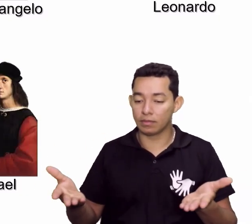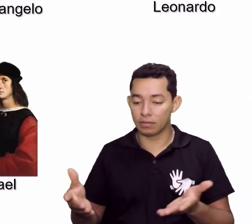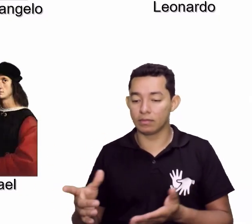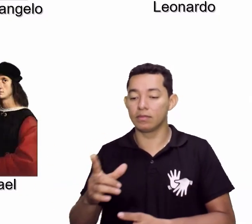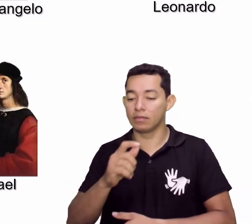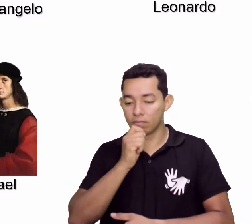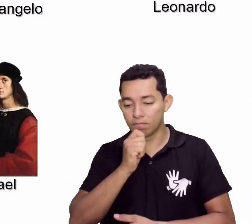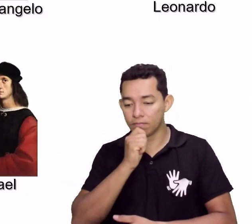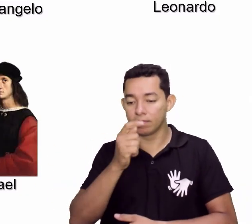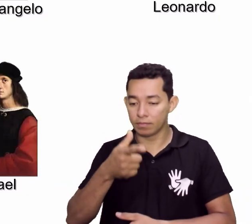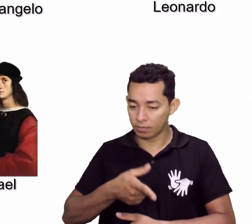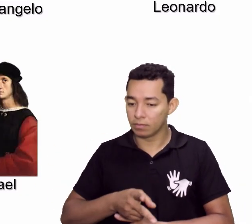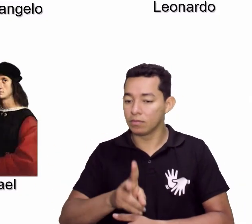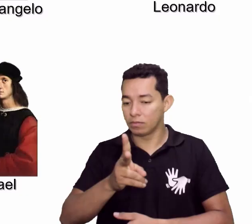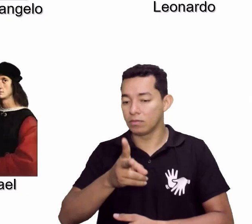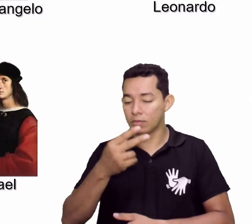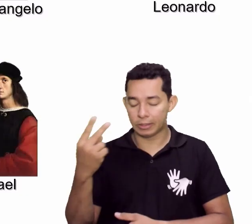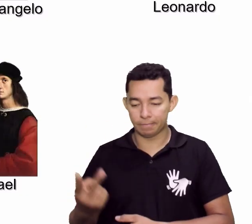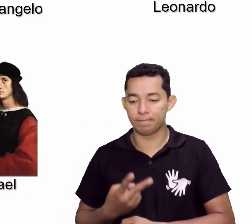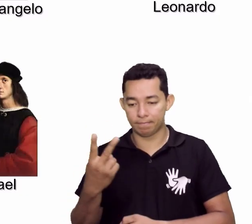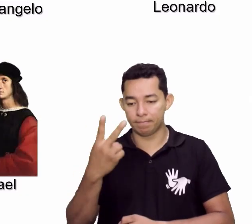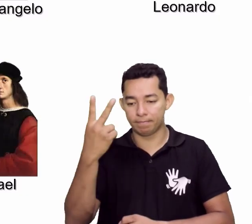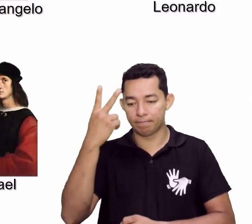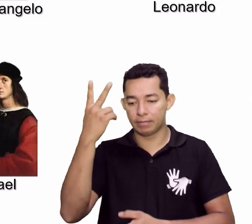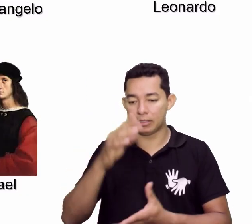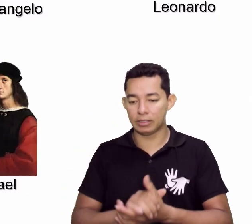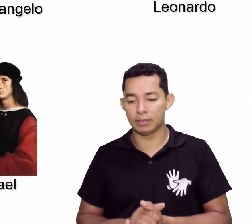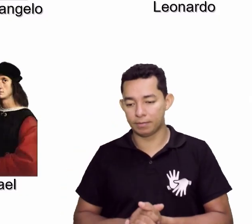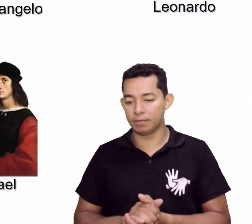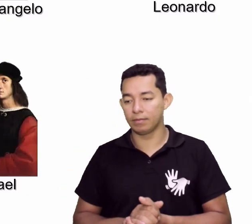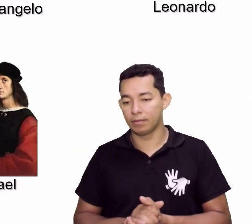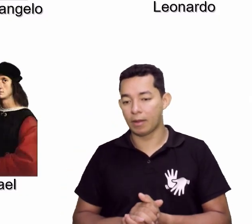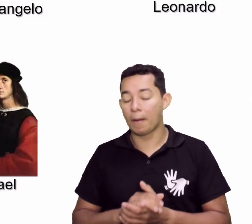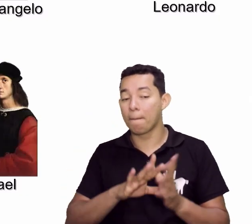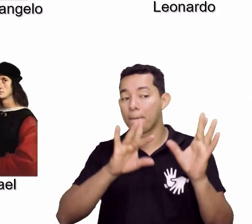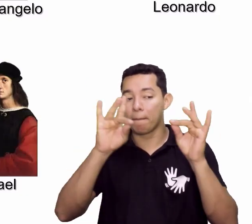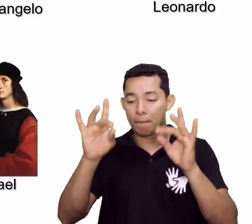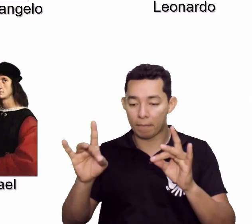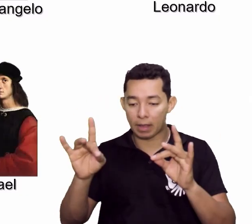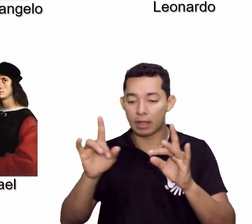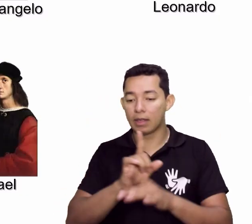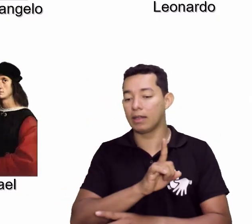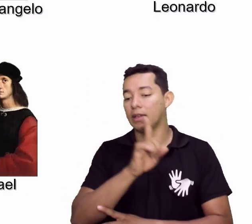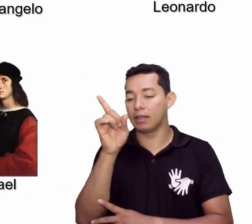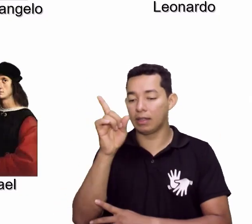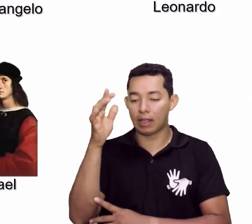ser valorizada, especialmente na França, onde